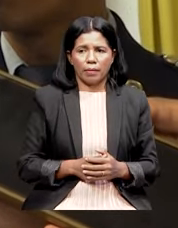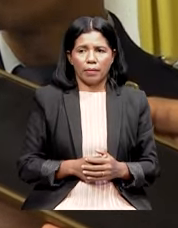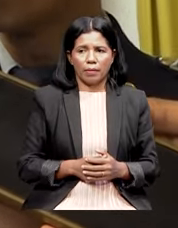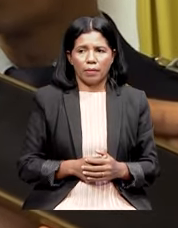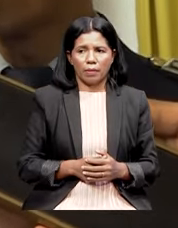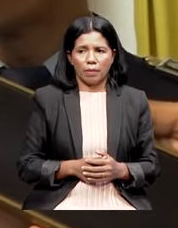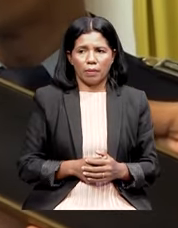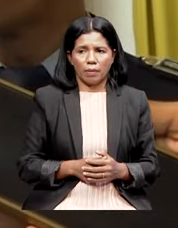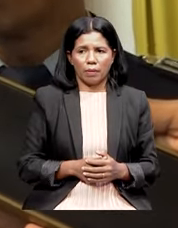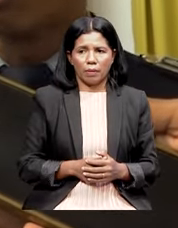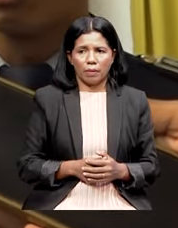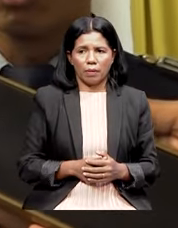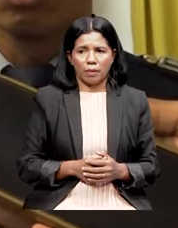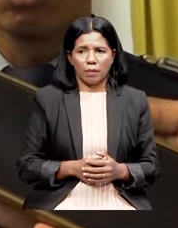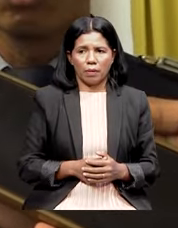maulu ho